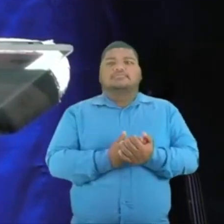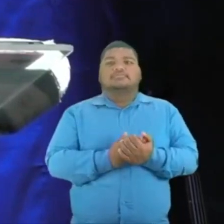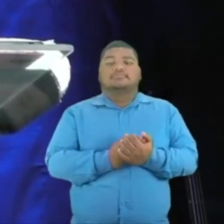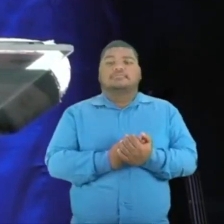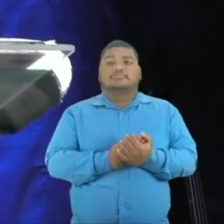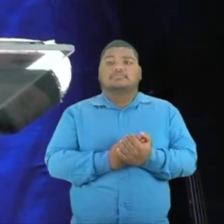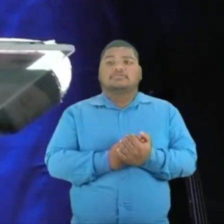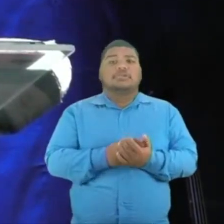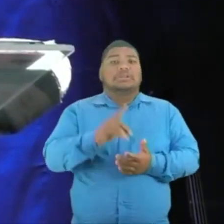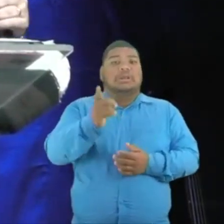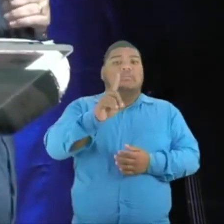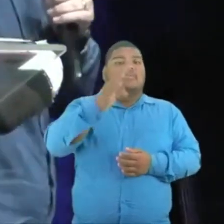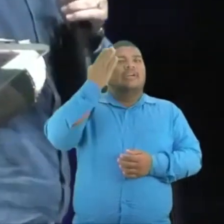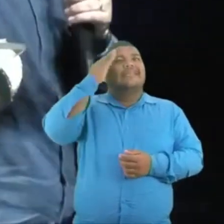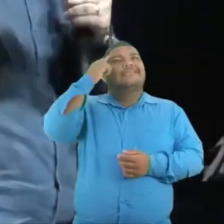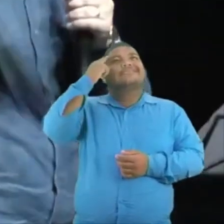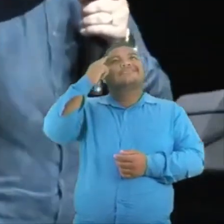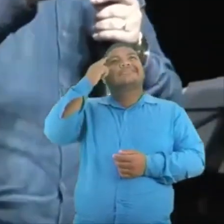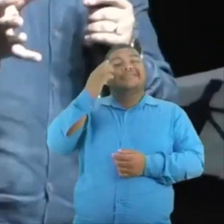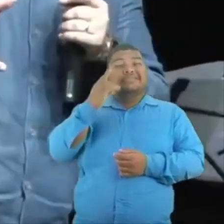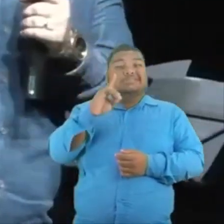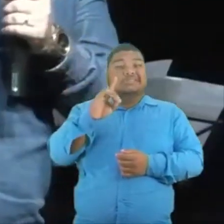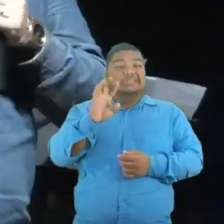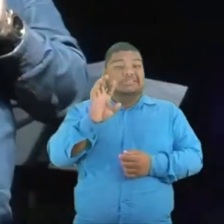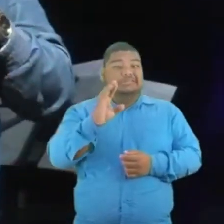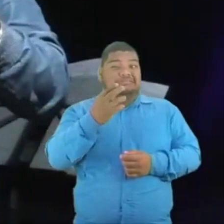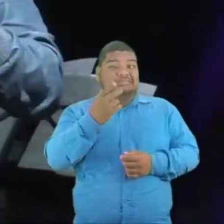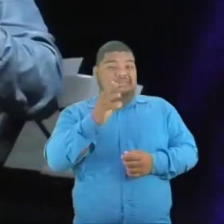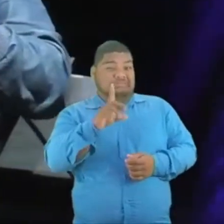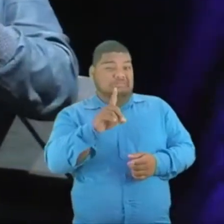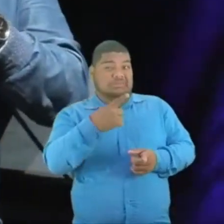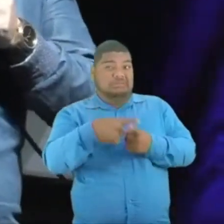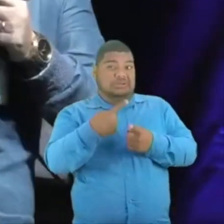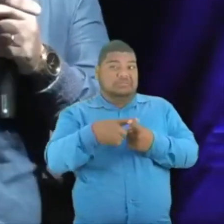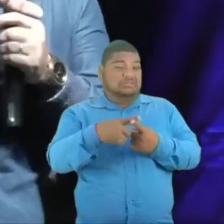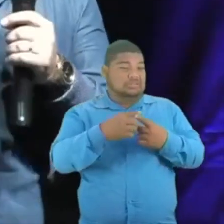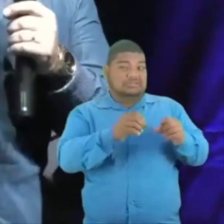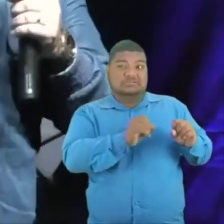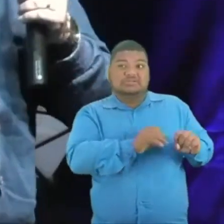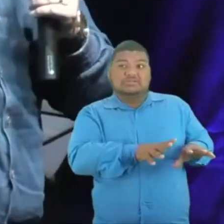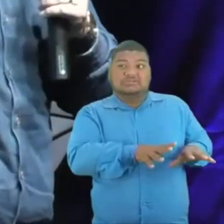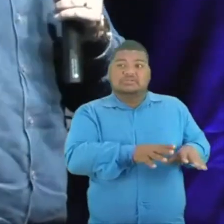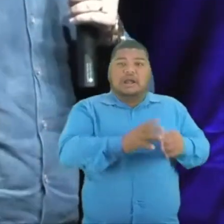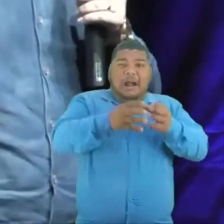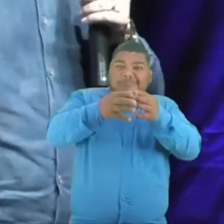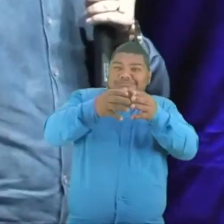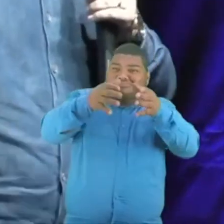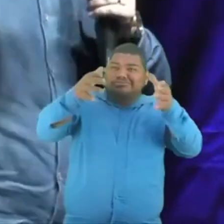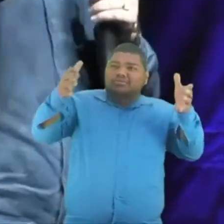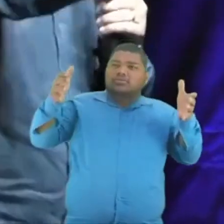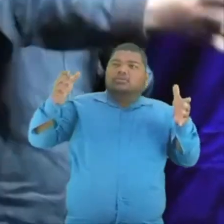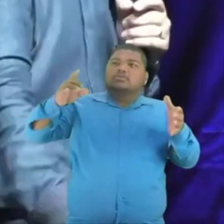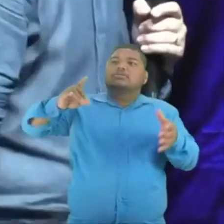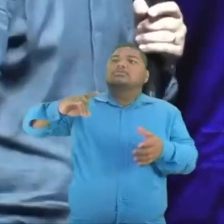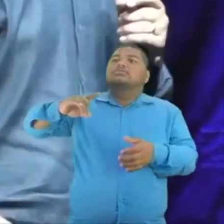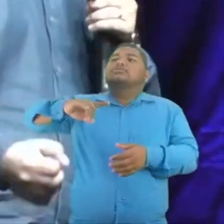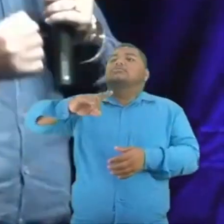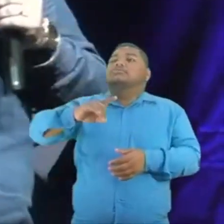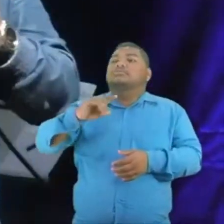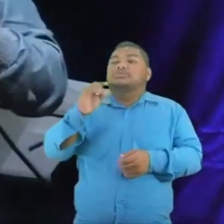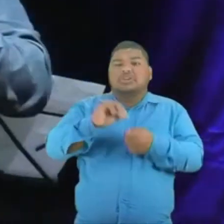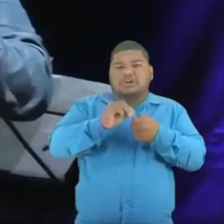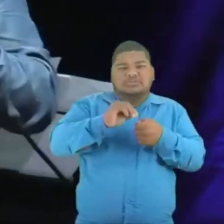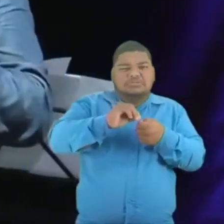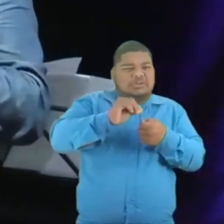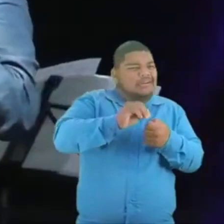Não pense que você é um estranho só porque você faz a vontade de Deus e está vendo uma imensidão que não faz, e as coisas estão